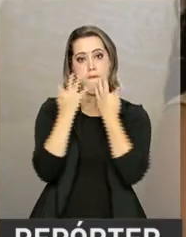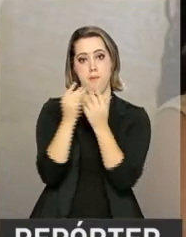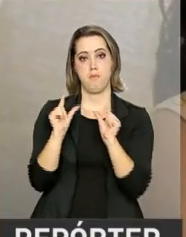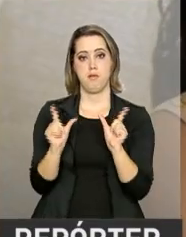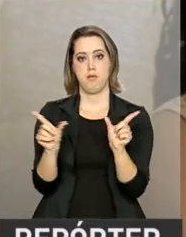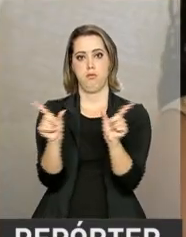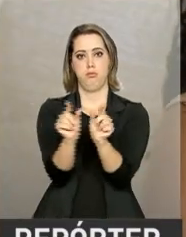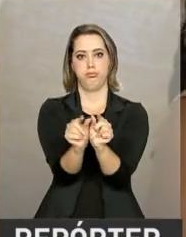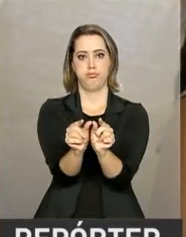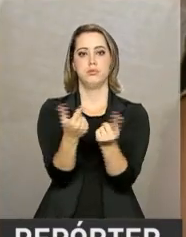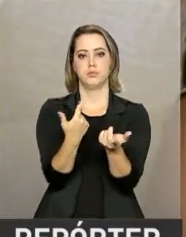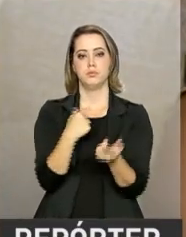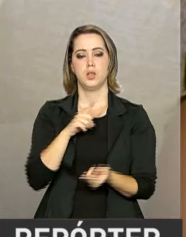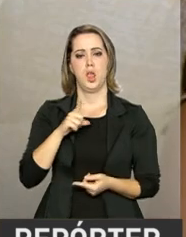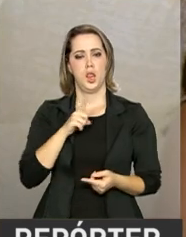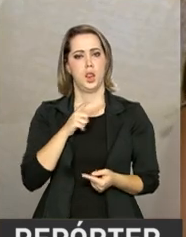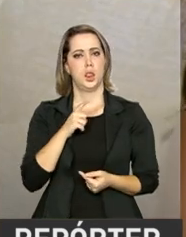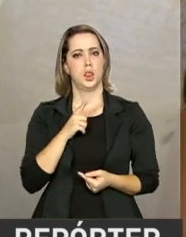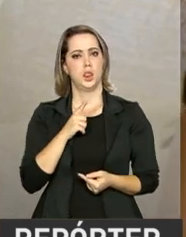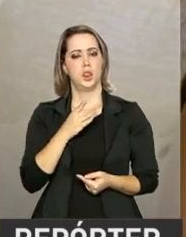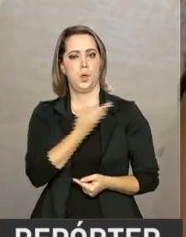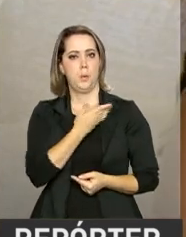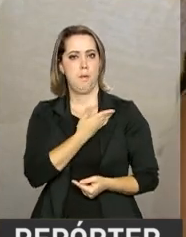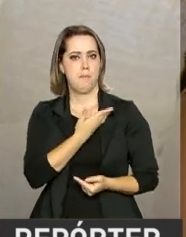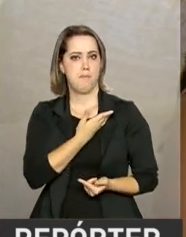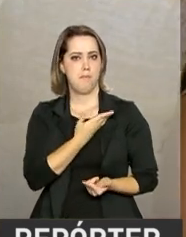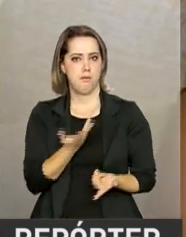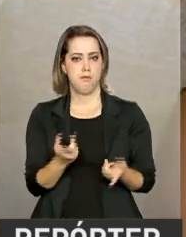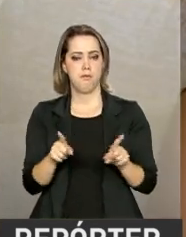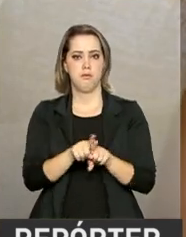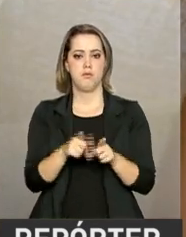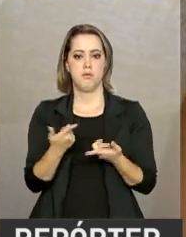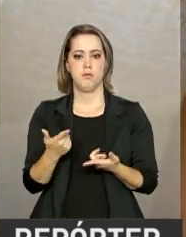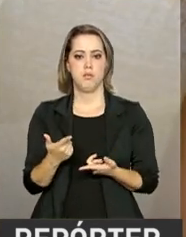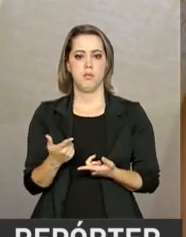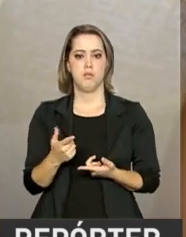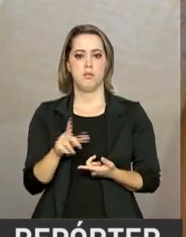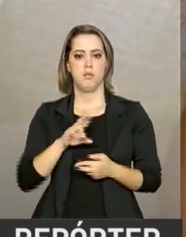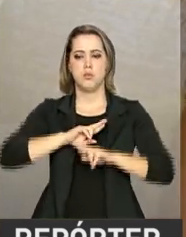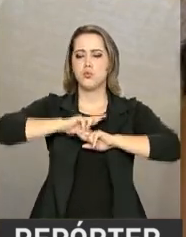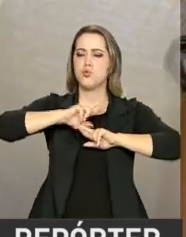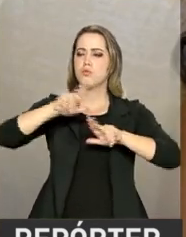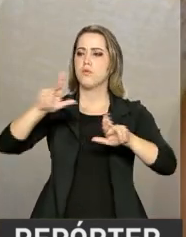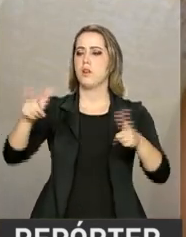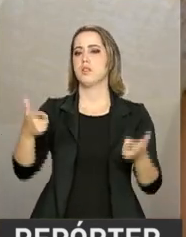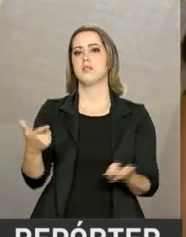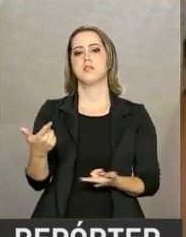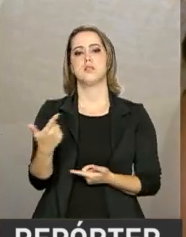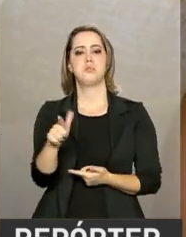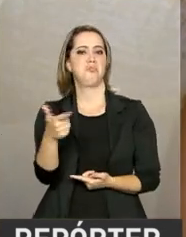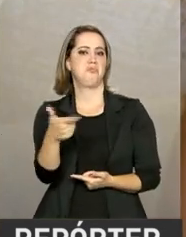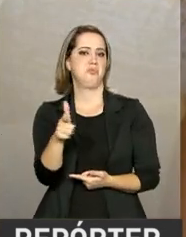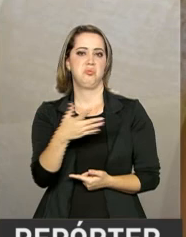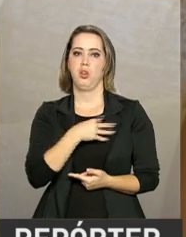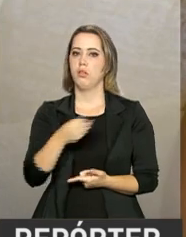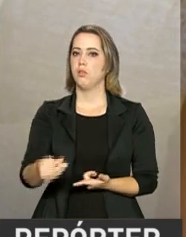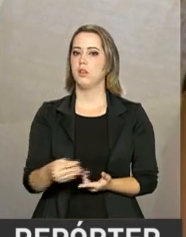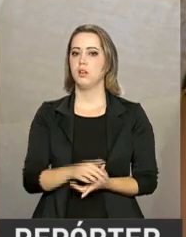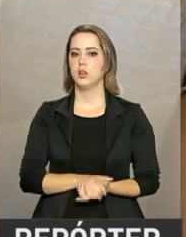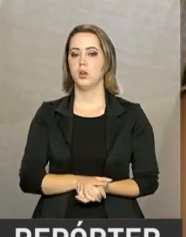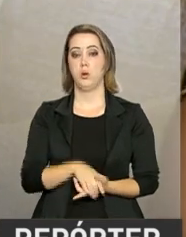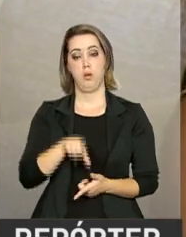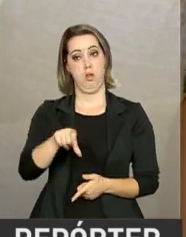Eu tenho amigas da mesma faixa etária que eu, que não é uma só não, mais de uma que optaram por não ter filhos.